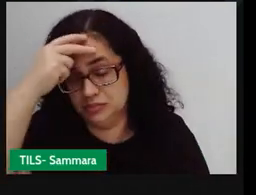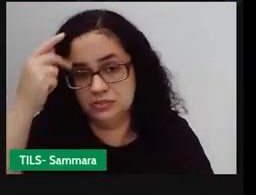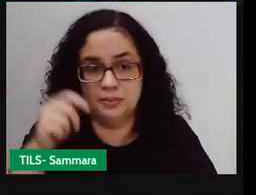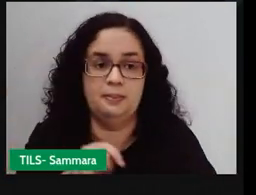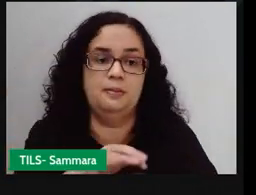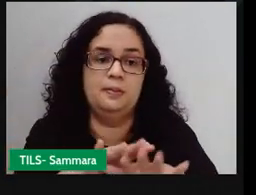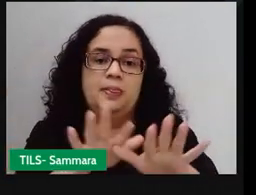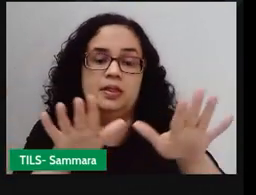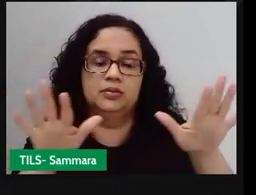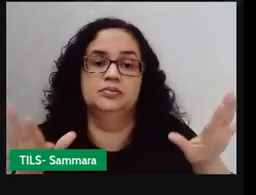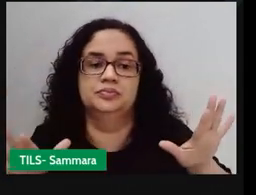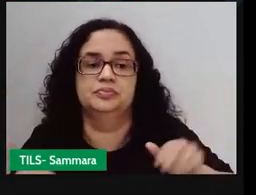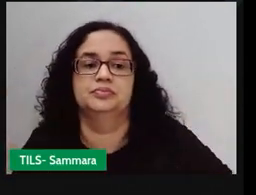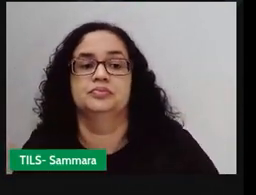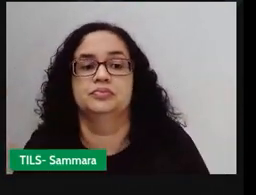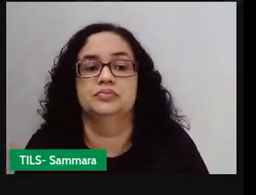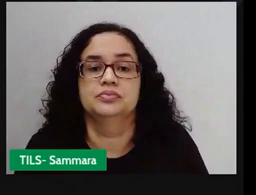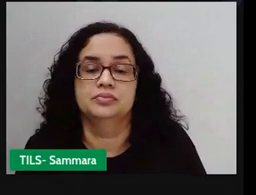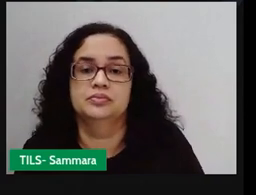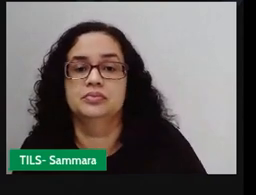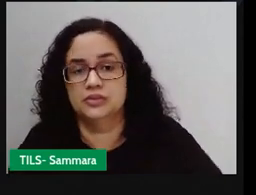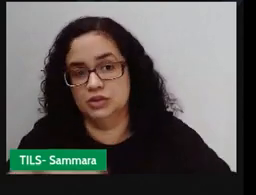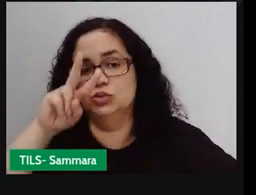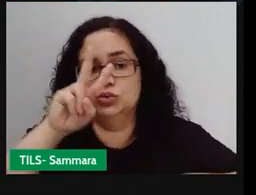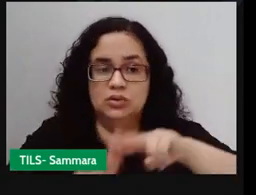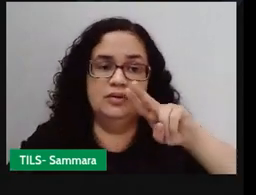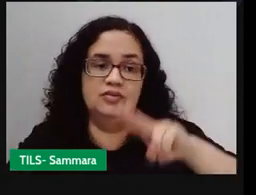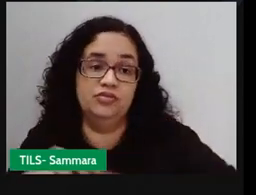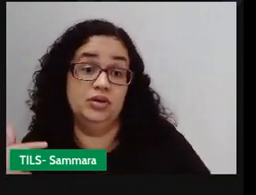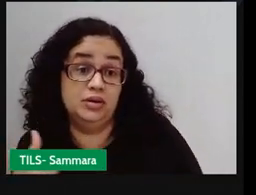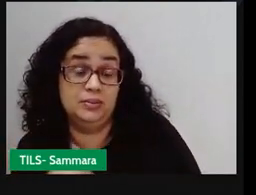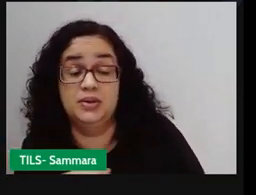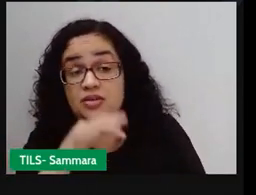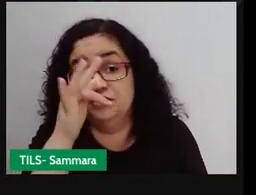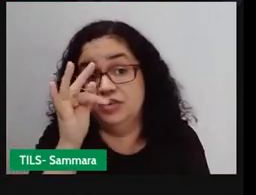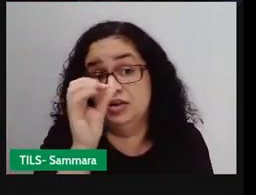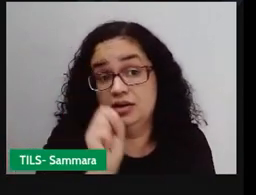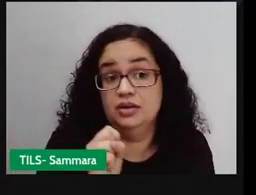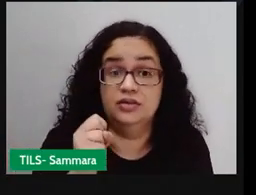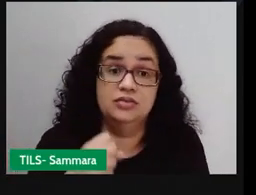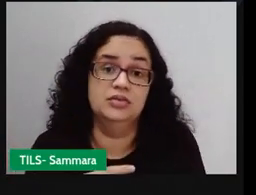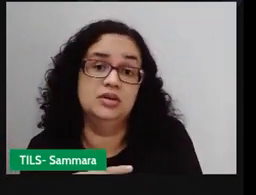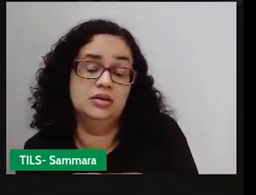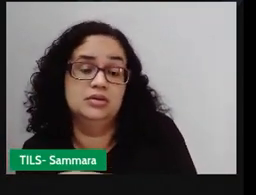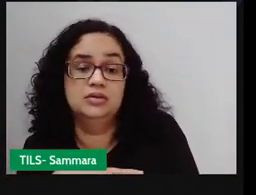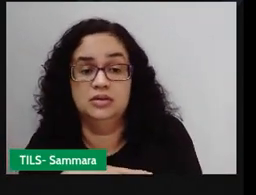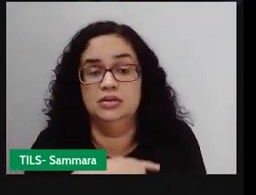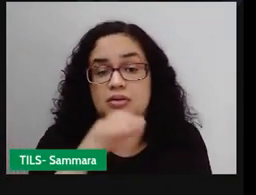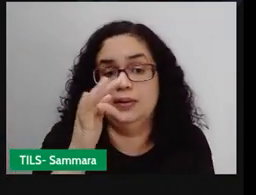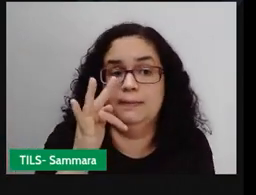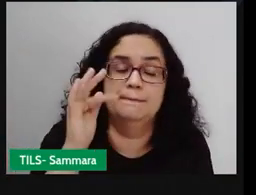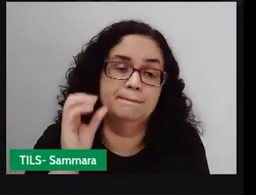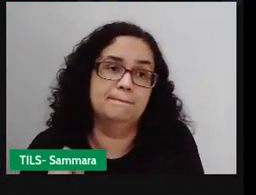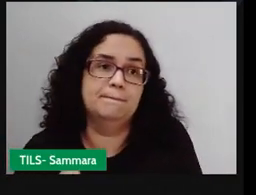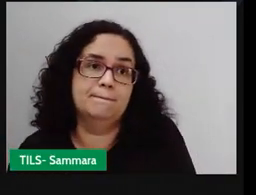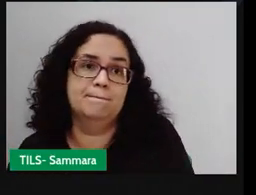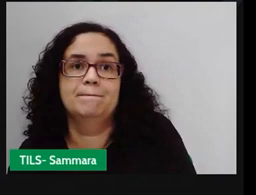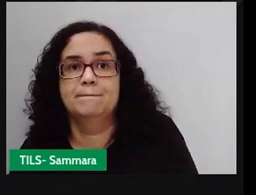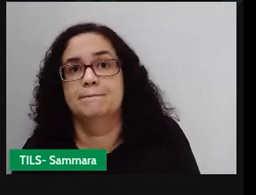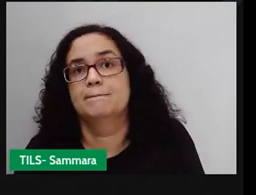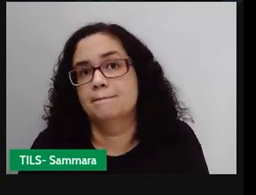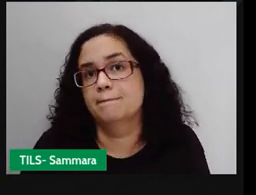olha a micareta, olha São João. Feira, feira, minha feira, flor de quixabeira, flor